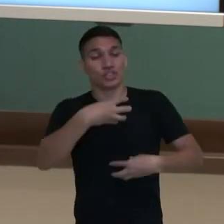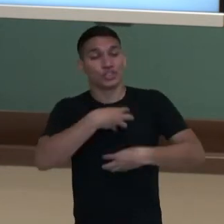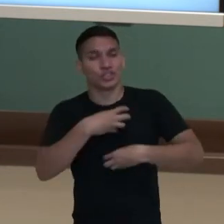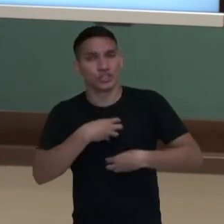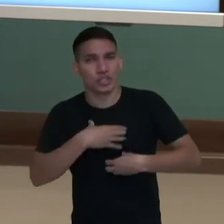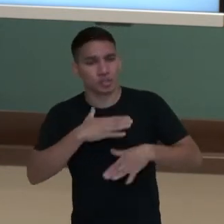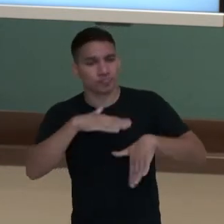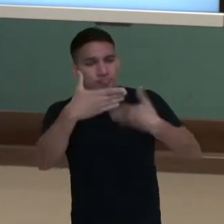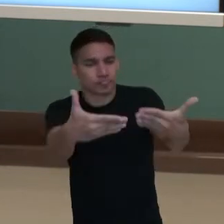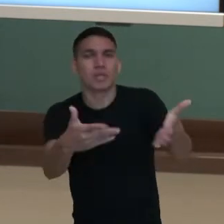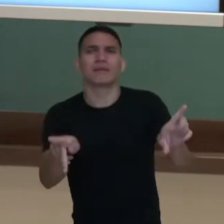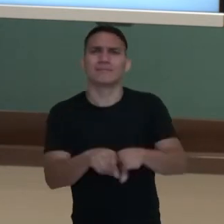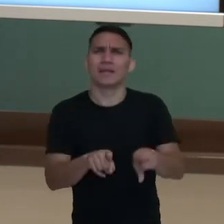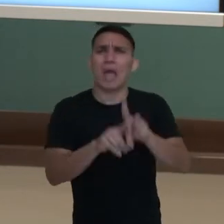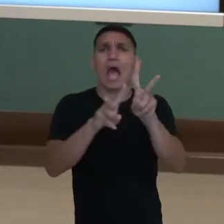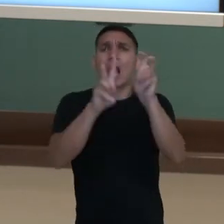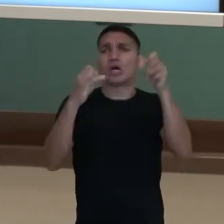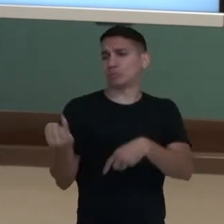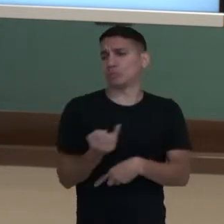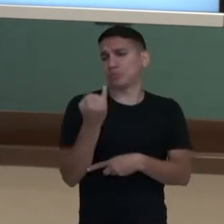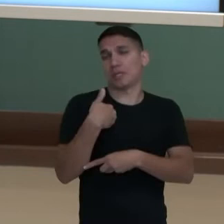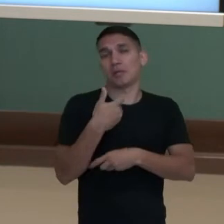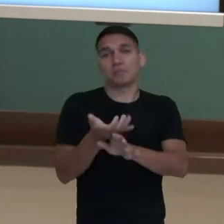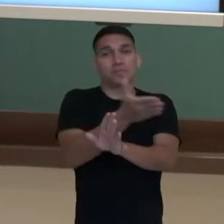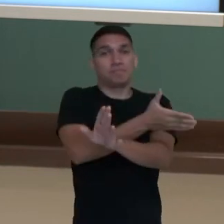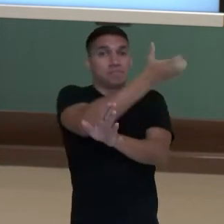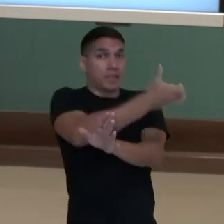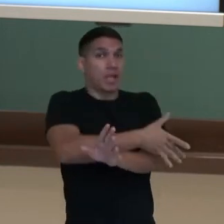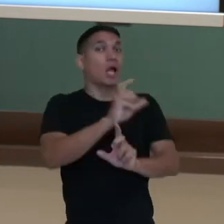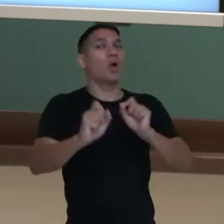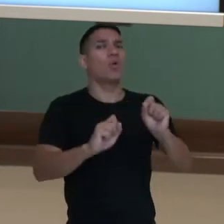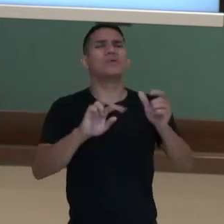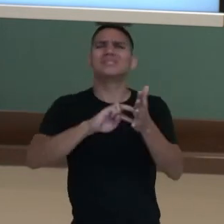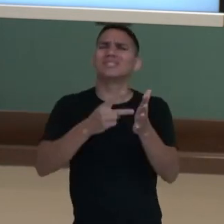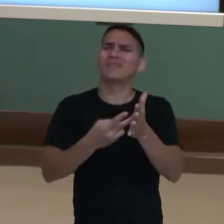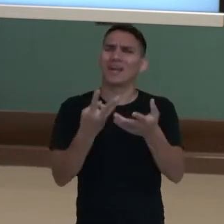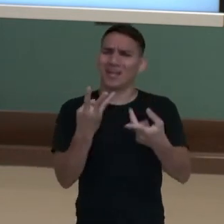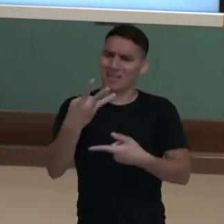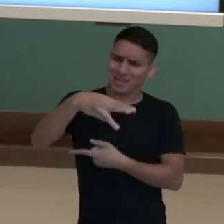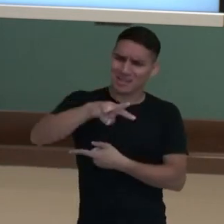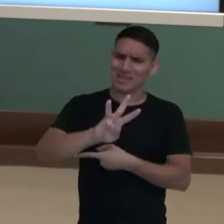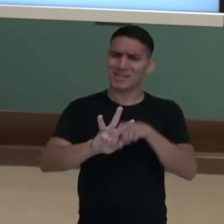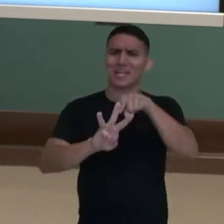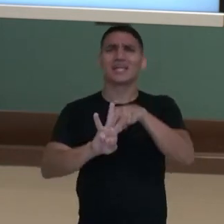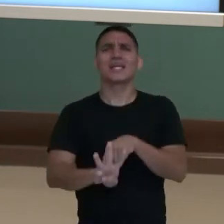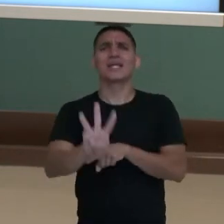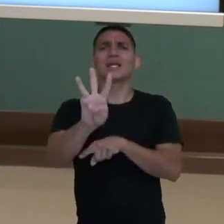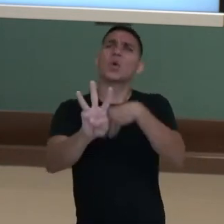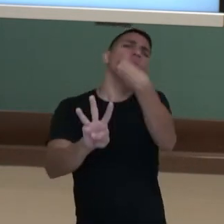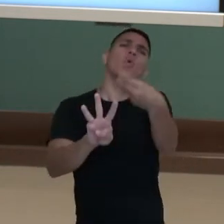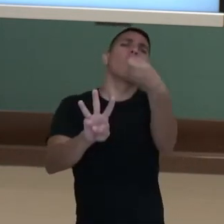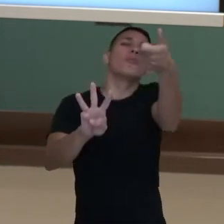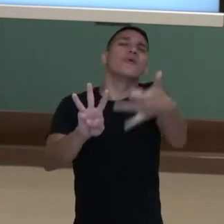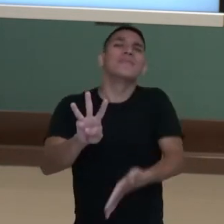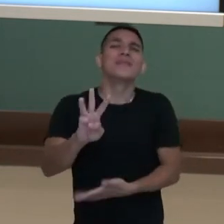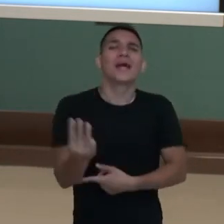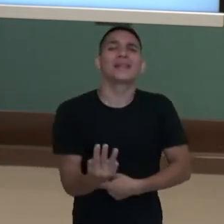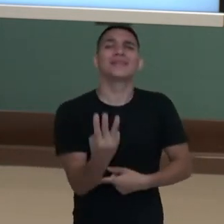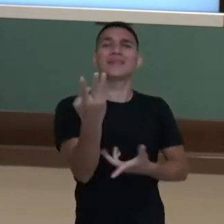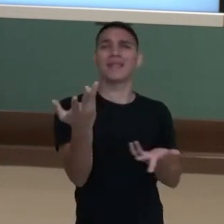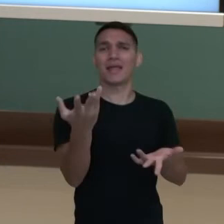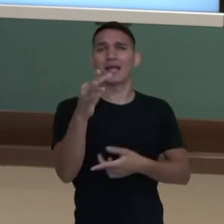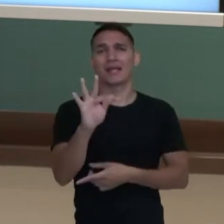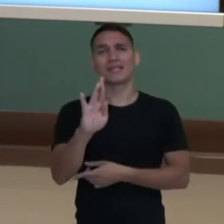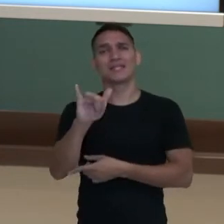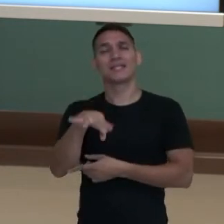muito fundamentais, como eu estava comentando com vocês, né? O que é Trindade, como que se explica a Trindade, né? Como que a